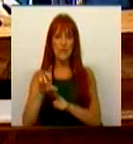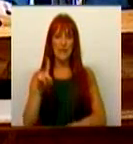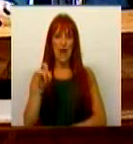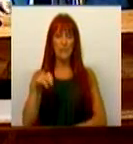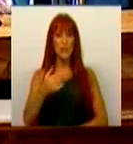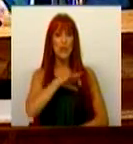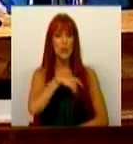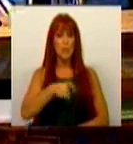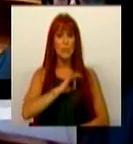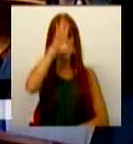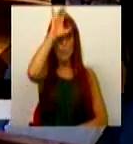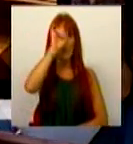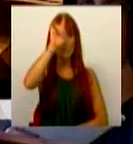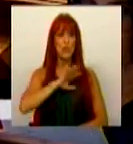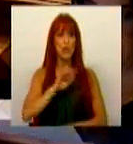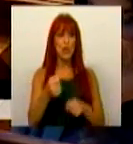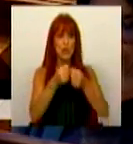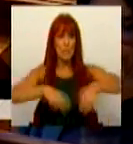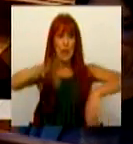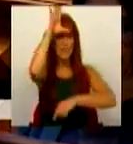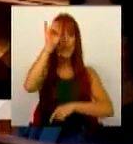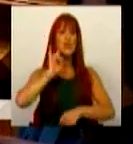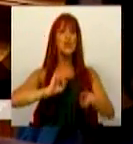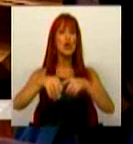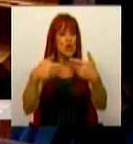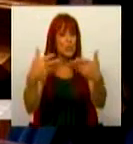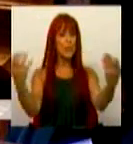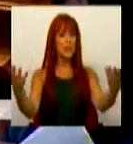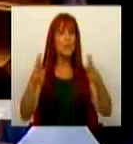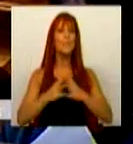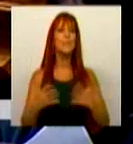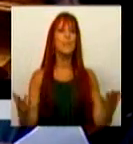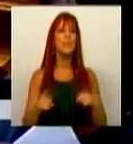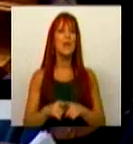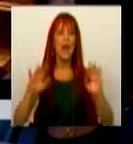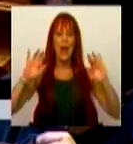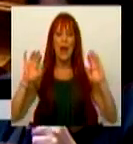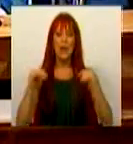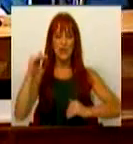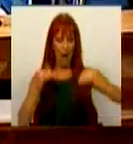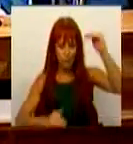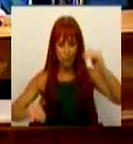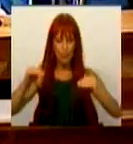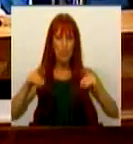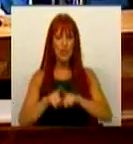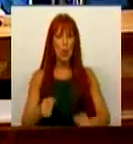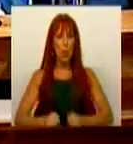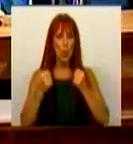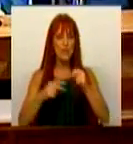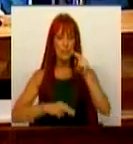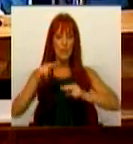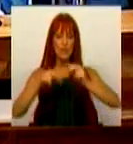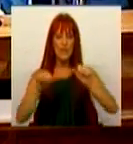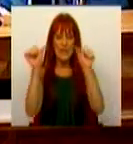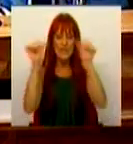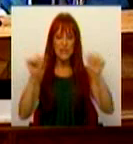Sr. Presidente, Sr. Primeiro-Ministro, Srs. Membros do Governo, Sras. E Srs. Deputados. Para reduzir as desigualdades, temos de ser capazes de construir um